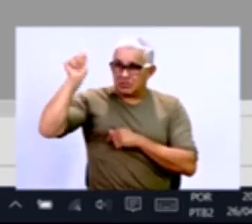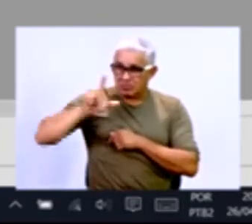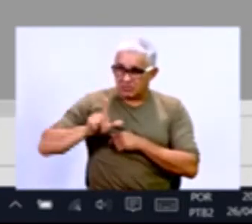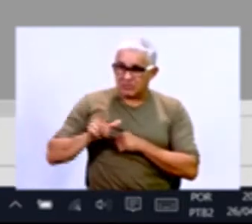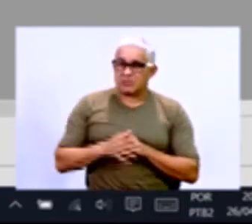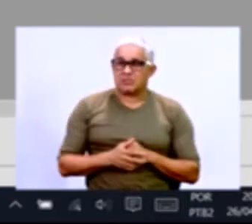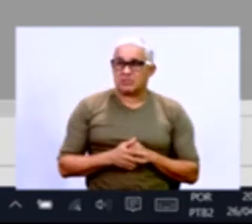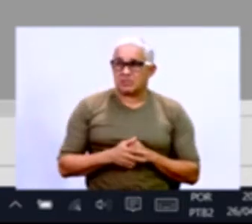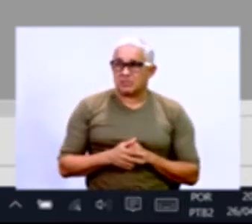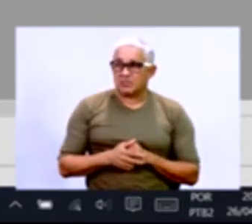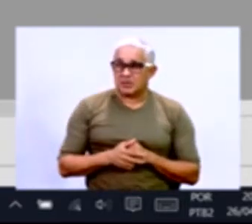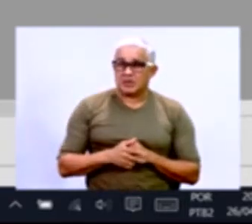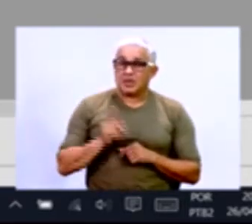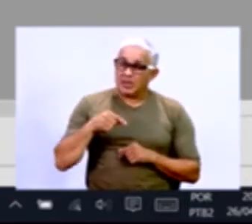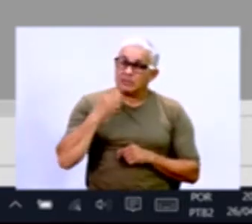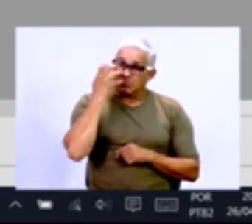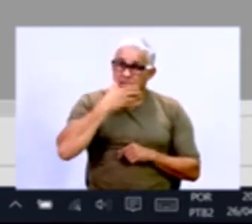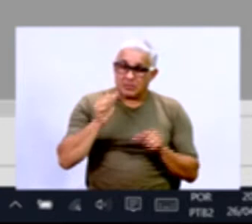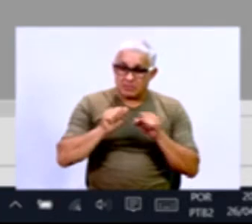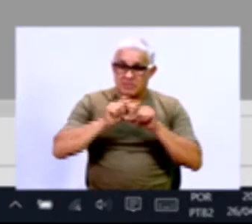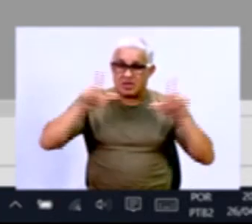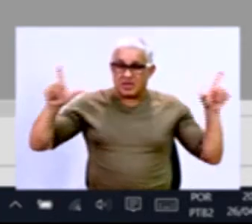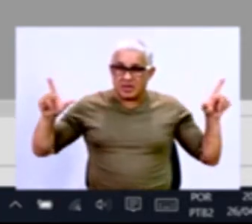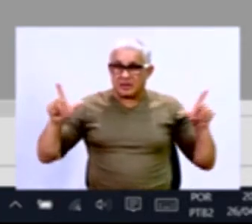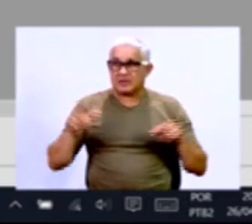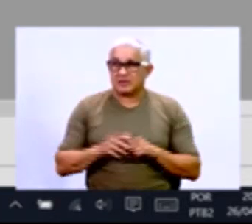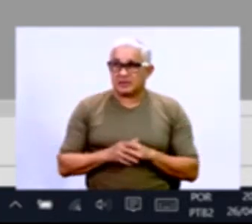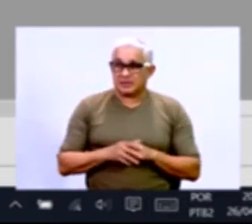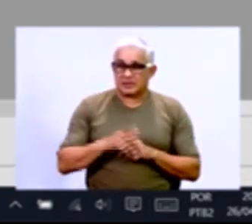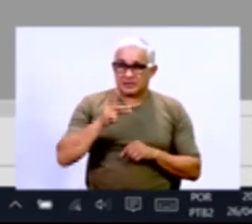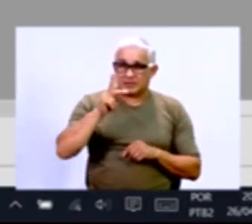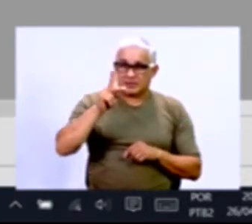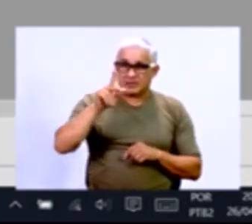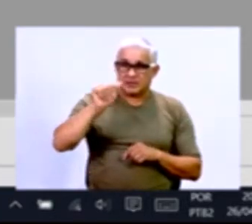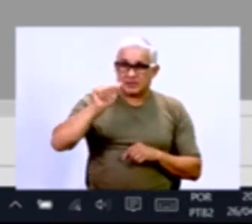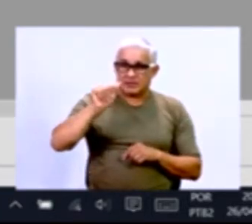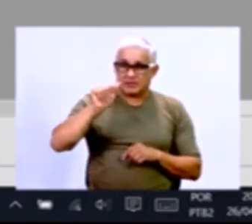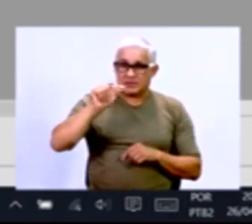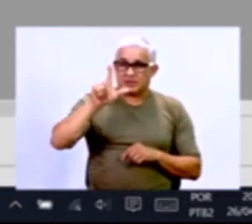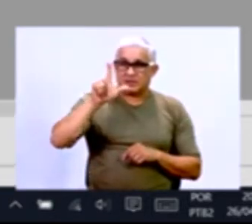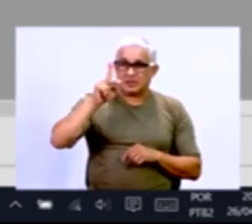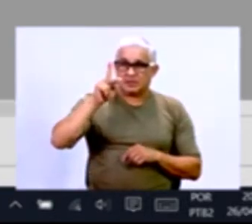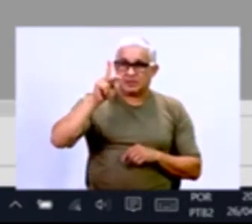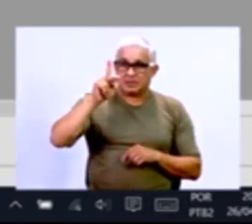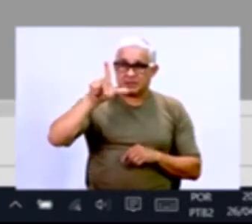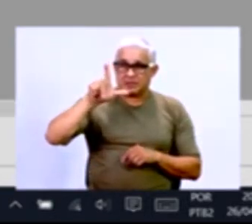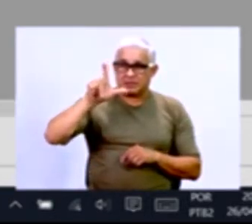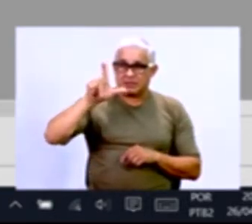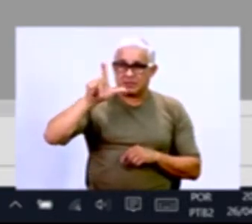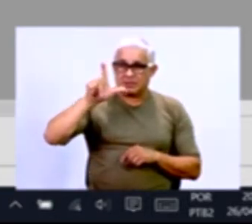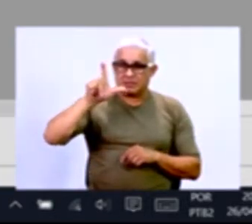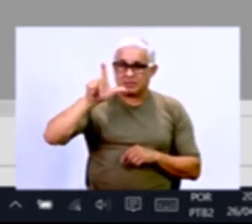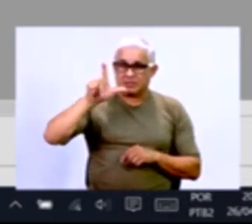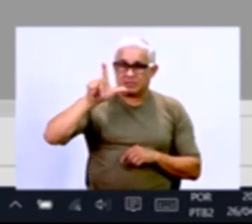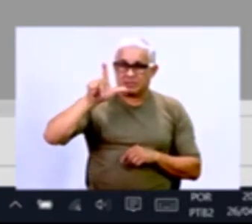aqui a música aberta. Quando eu clico aqui no botão play, reproduzir, ele já começa a tocar a